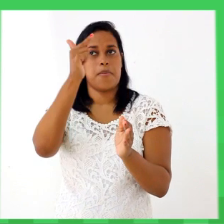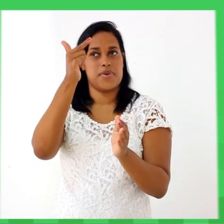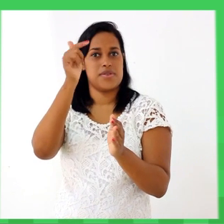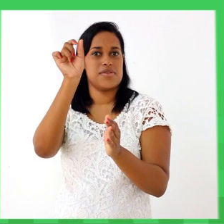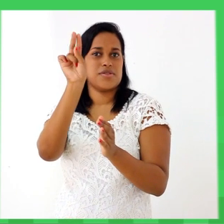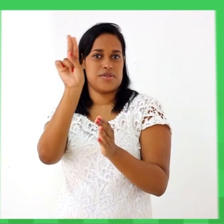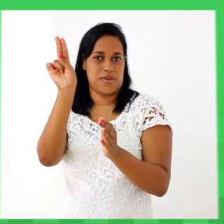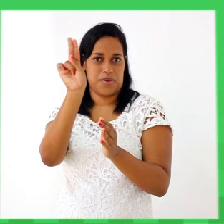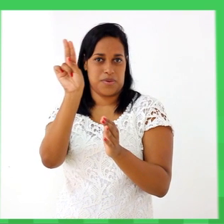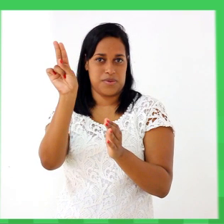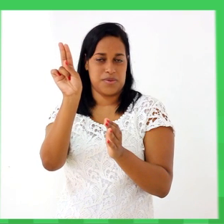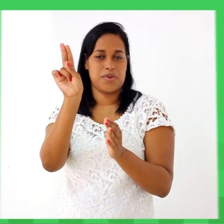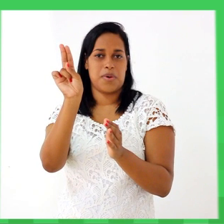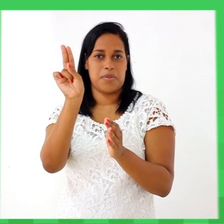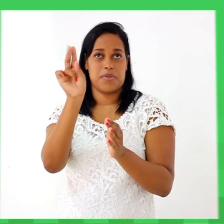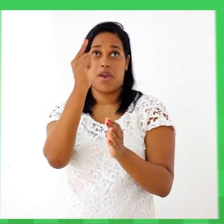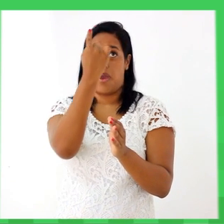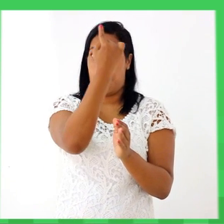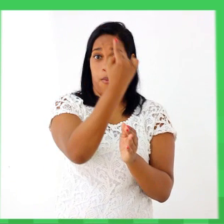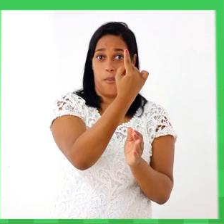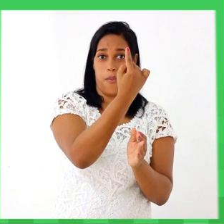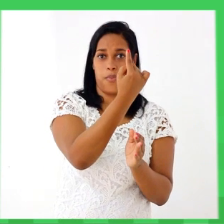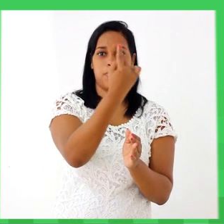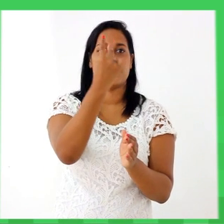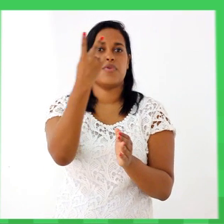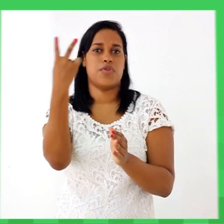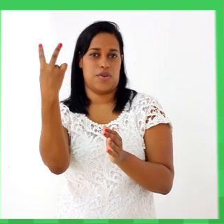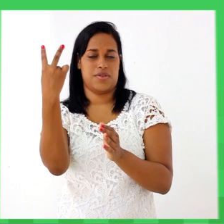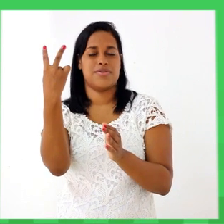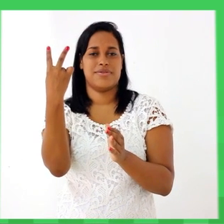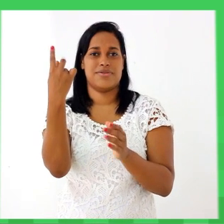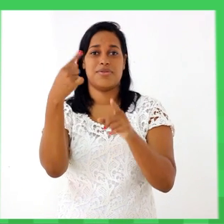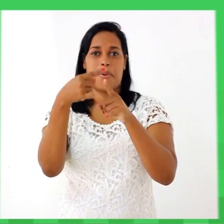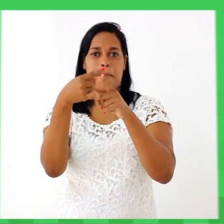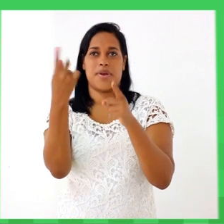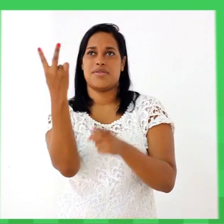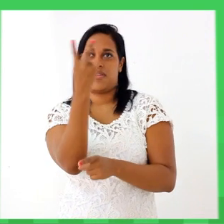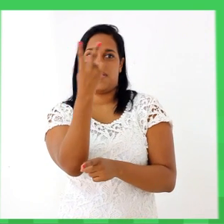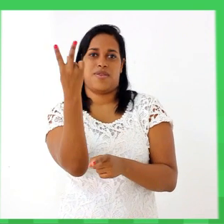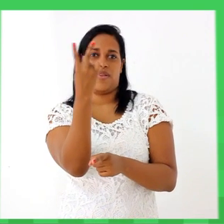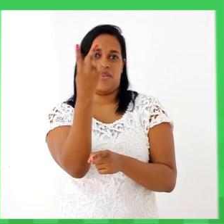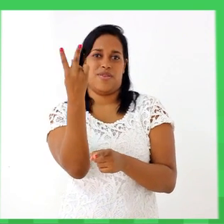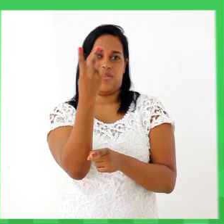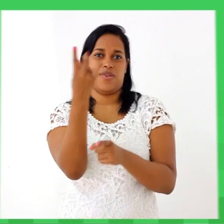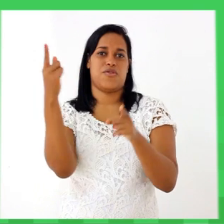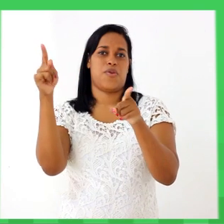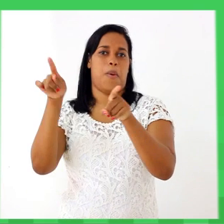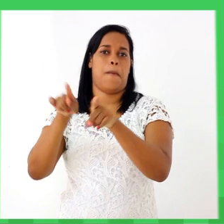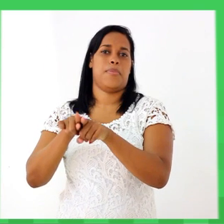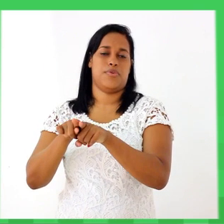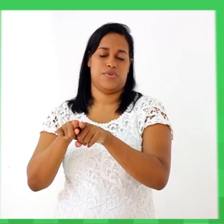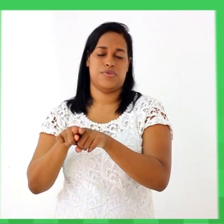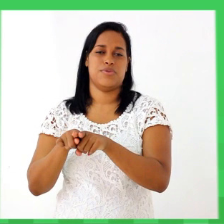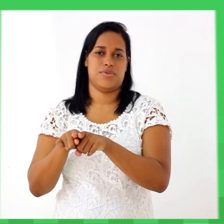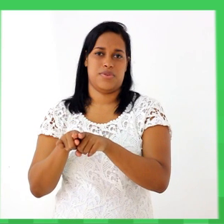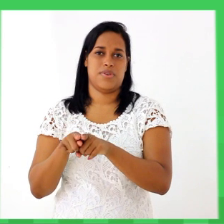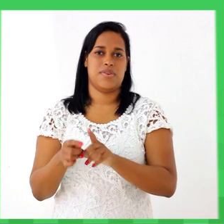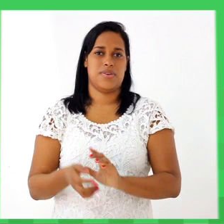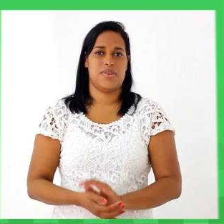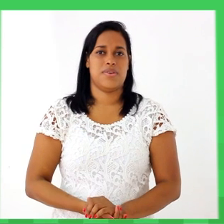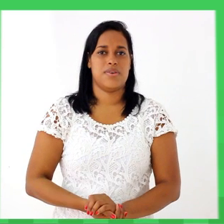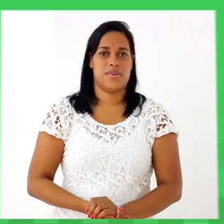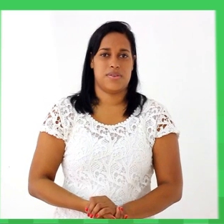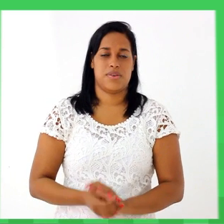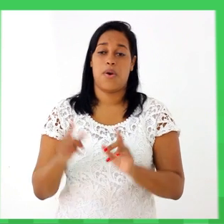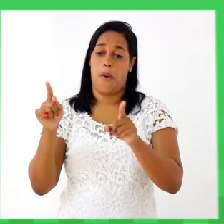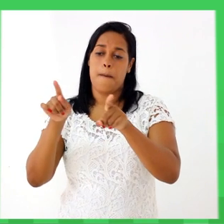sobrenome. Veja que é um atributo apenas, mas ele é dividido em subpartes. Nesse caso, nós temos um